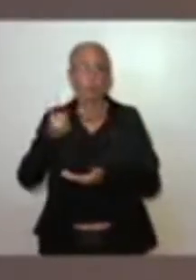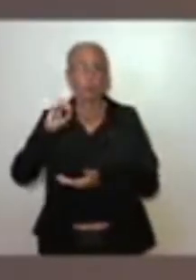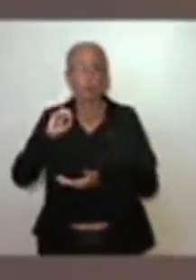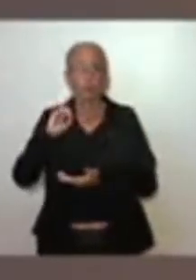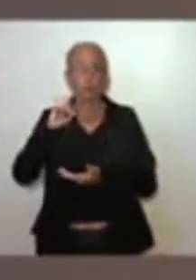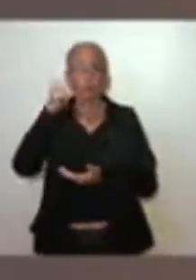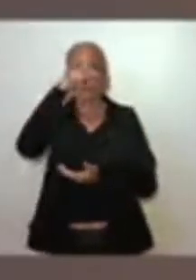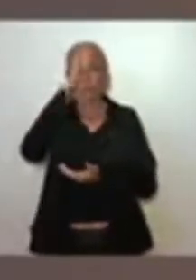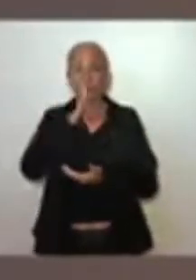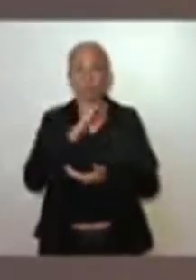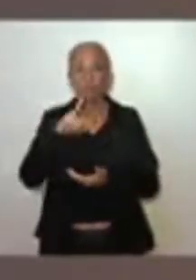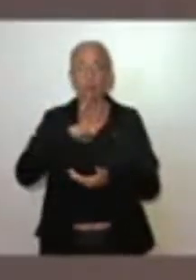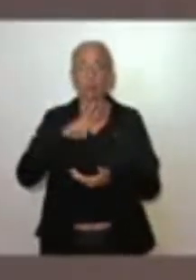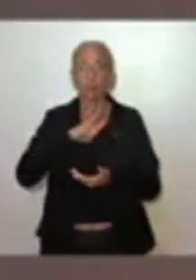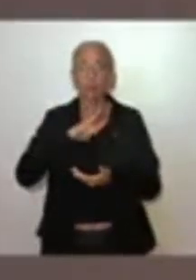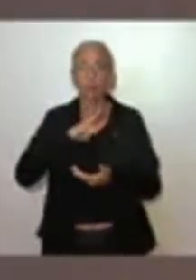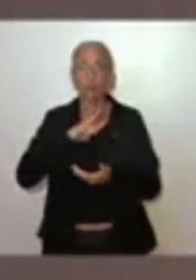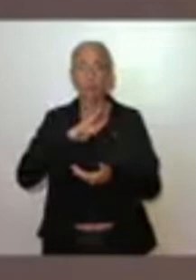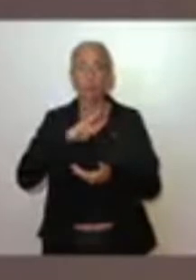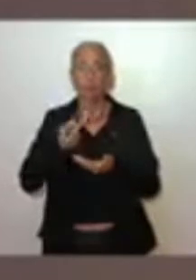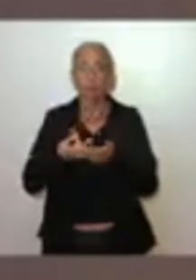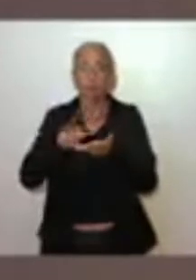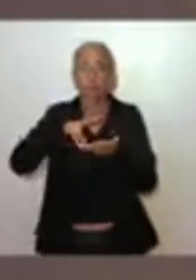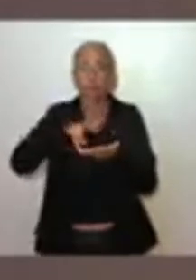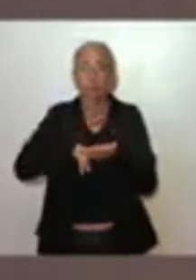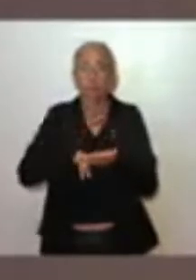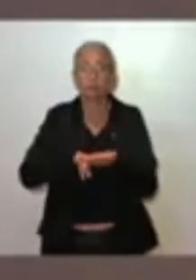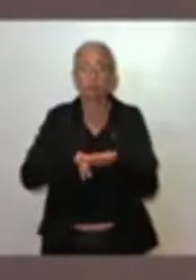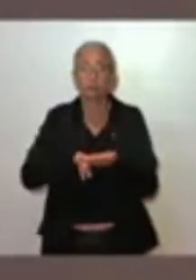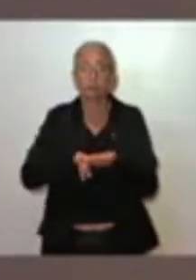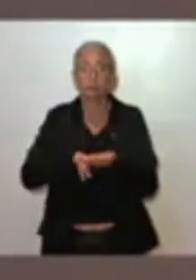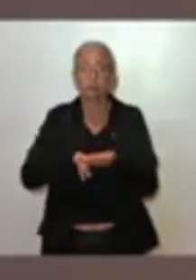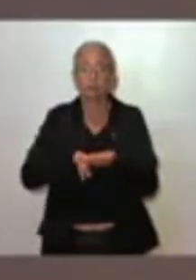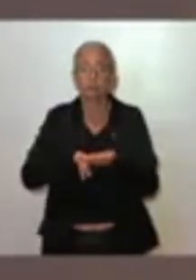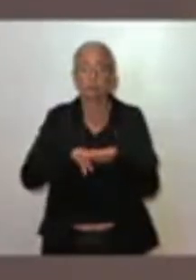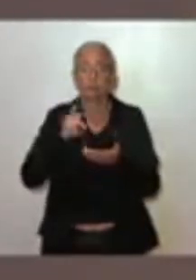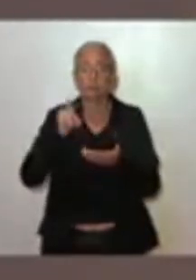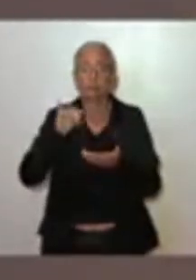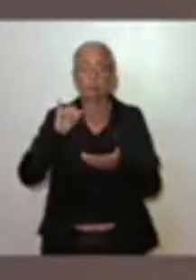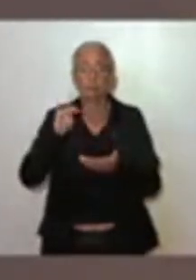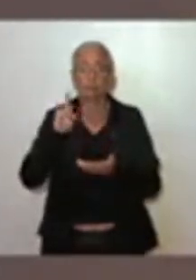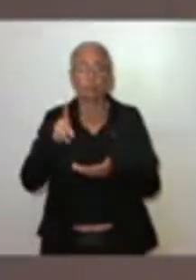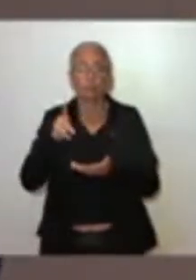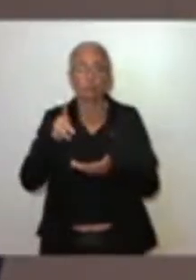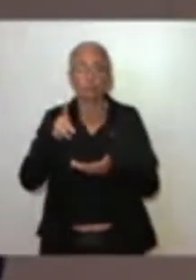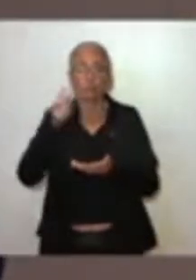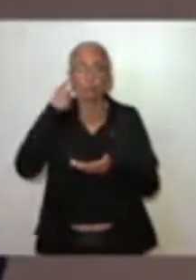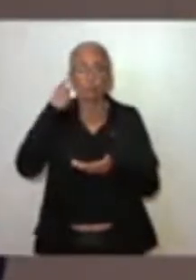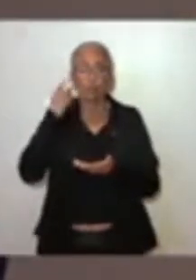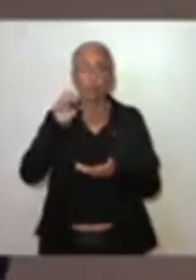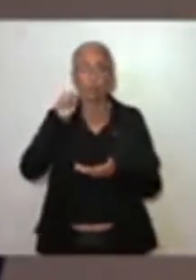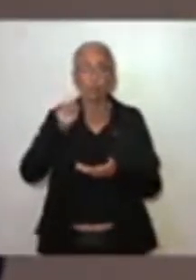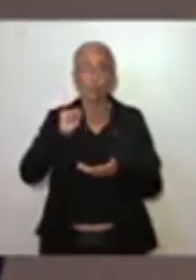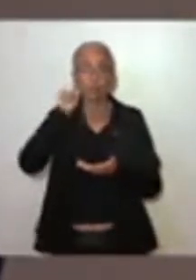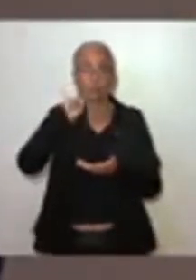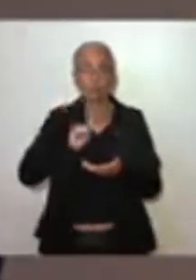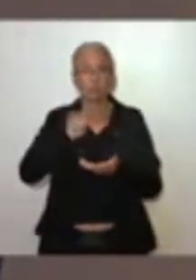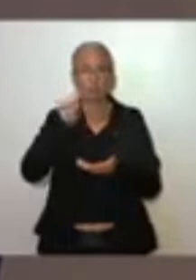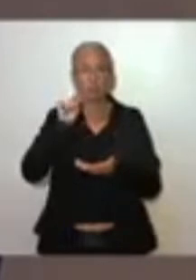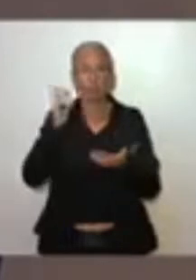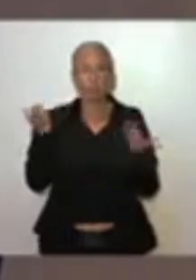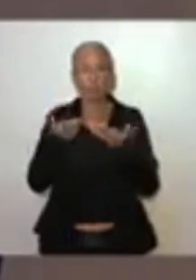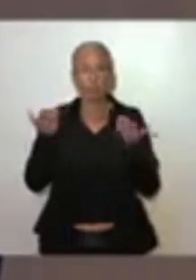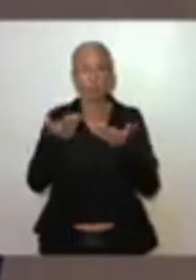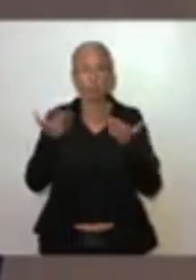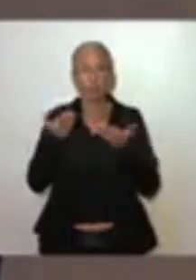o Brasil tinha duas vezes e meia o PIB per capita da Coreia do Sul hoje